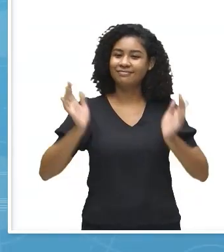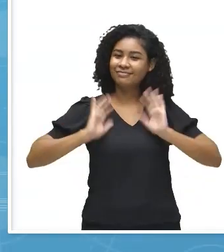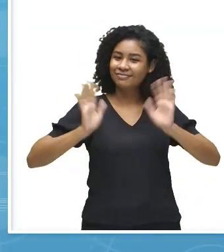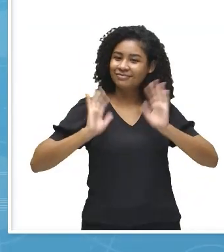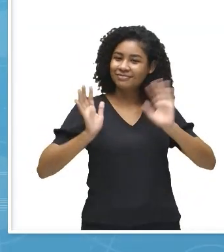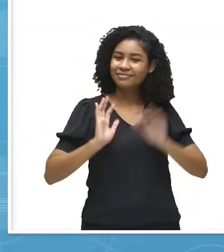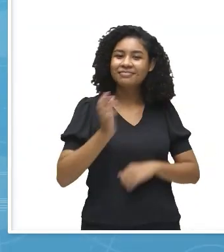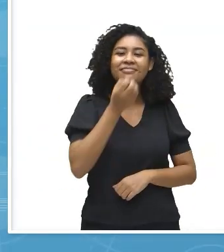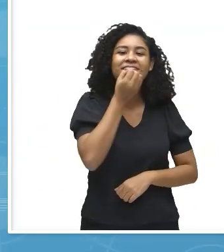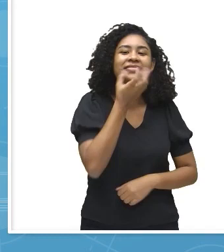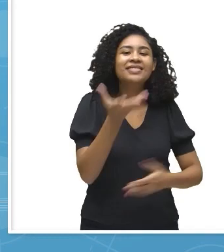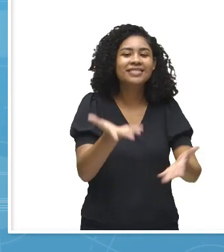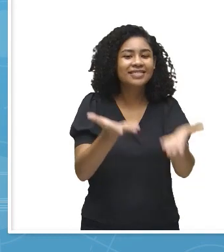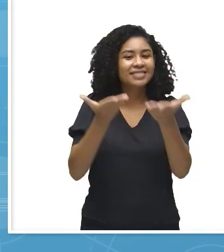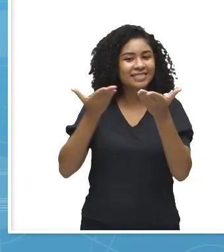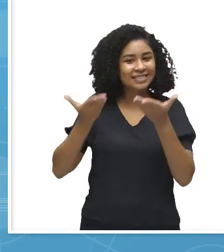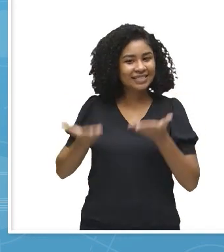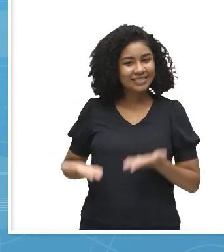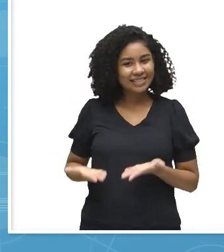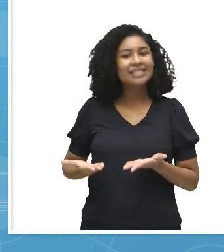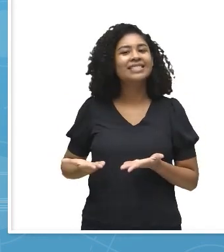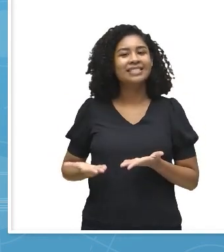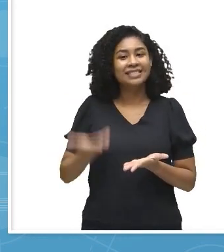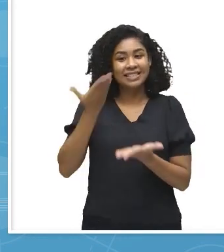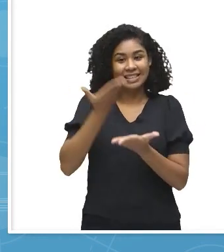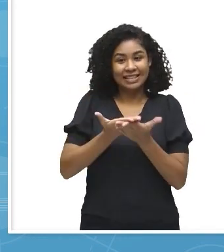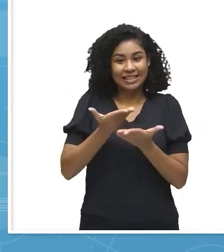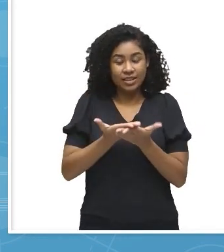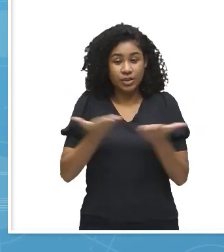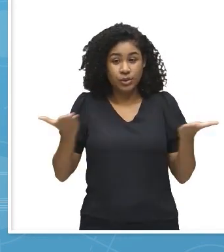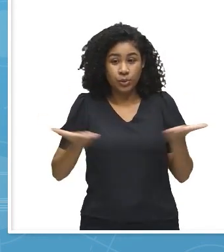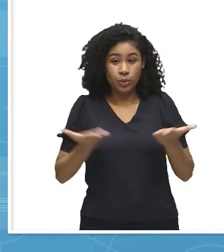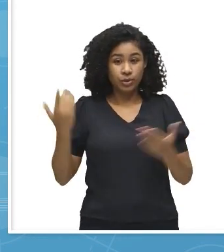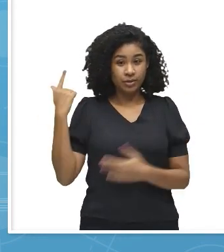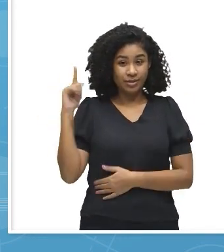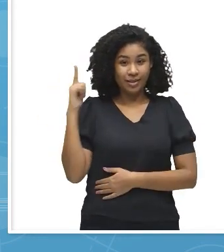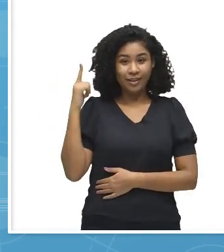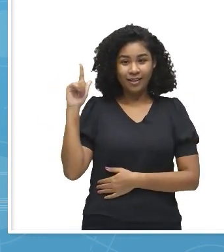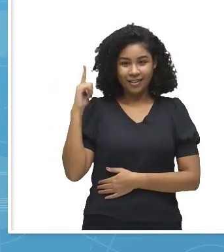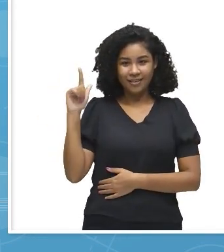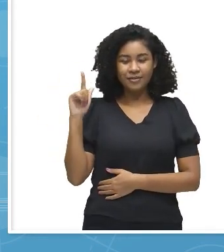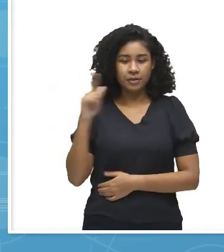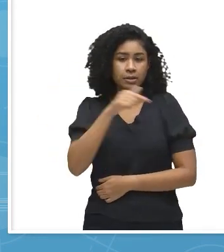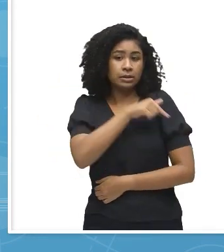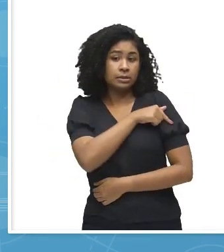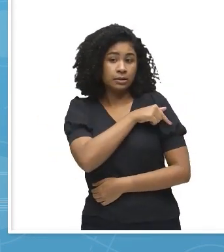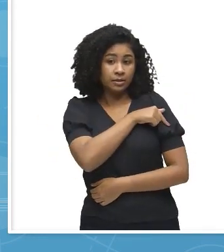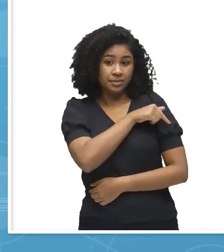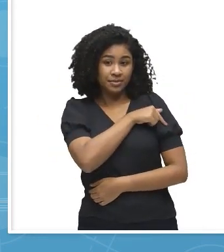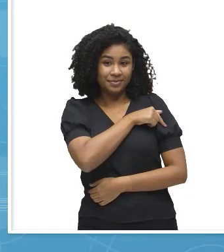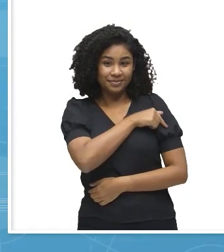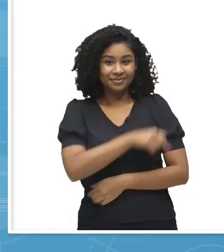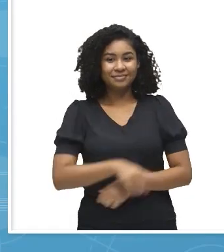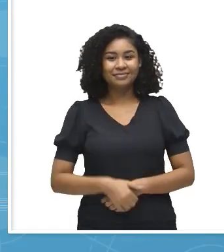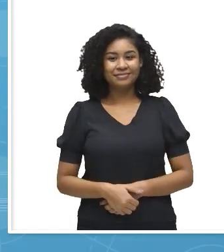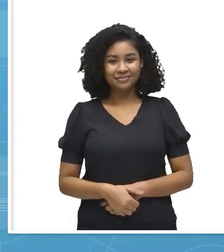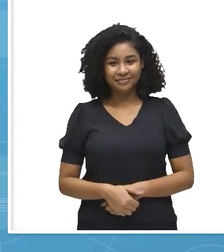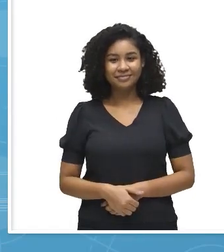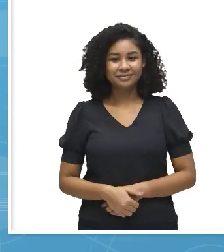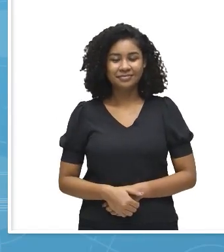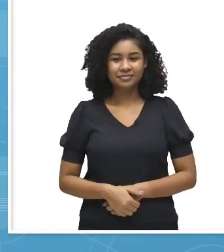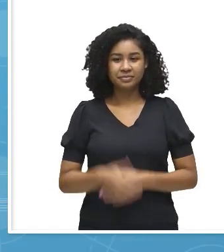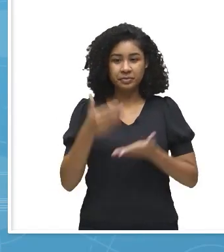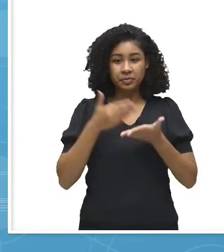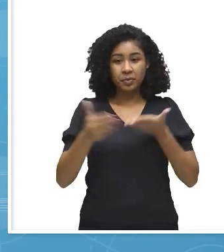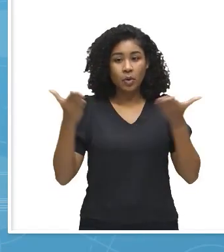Olá, sejam todos bem-vindos aí à nossa aula de Geografia para o 7º ano, né? Nós vamos